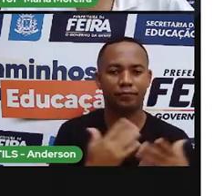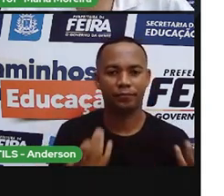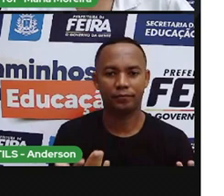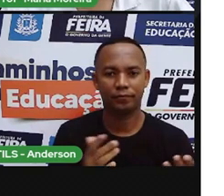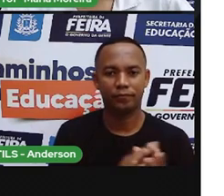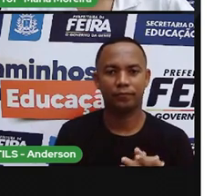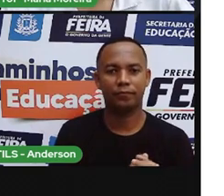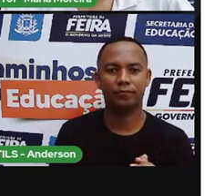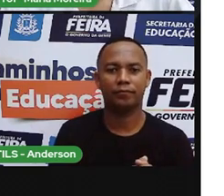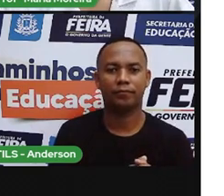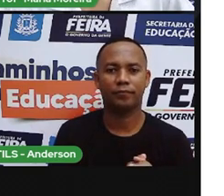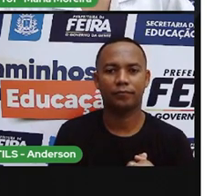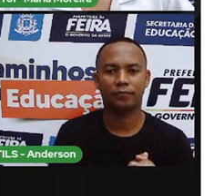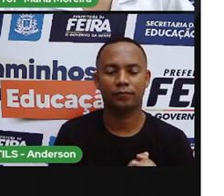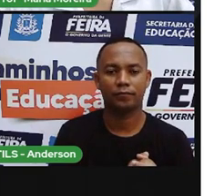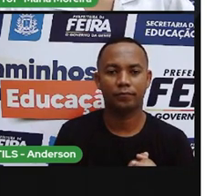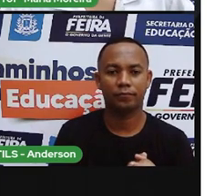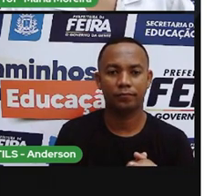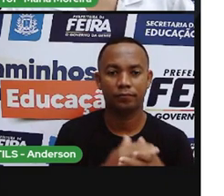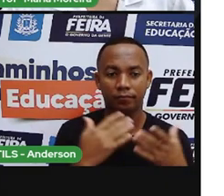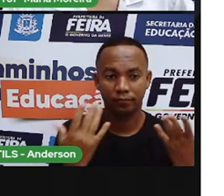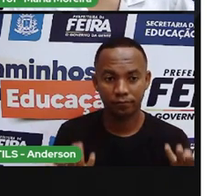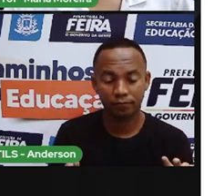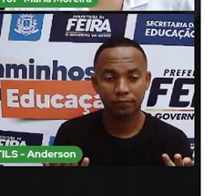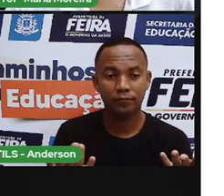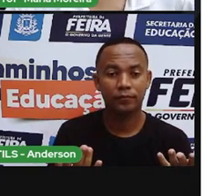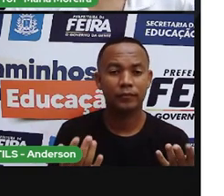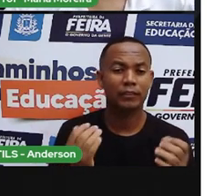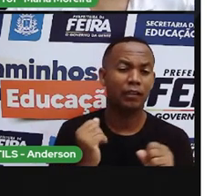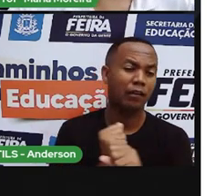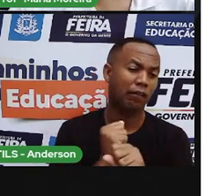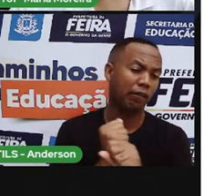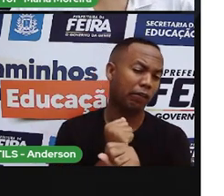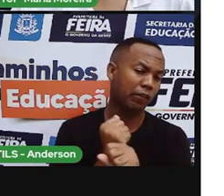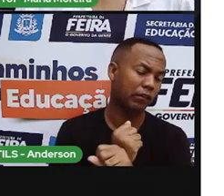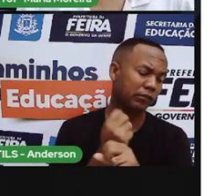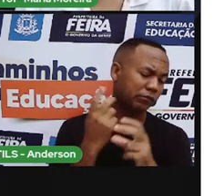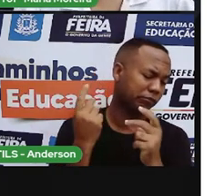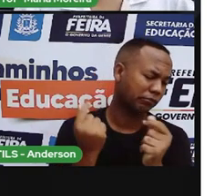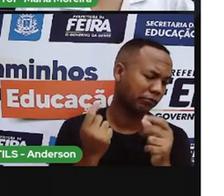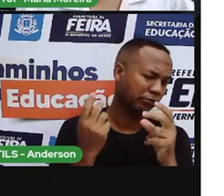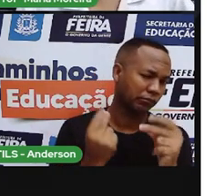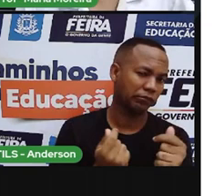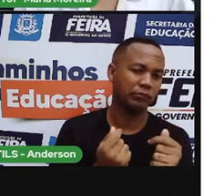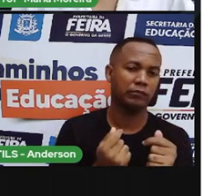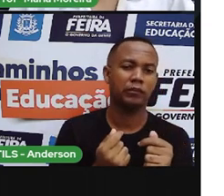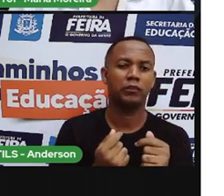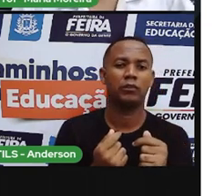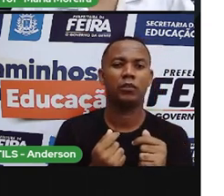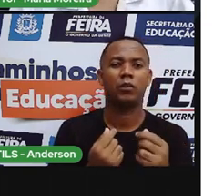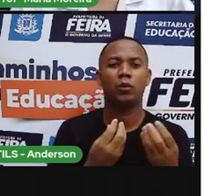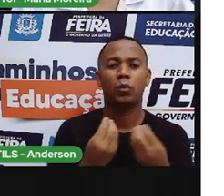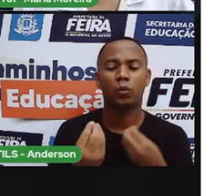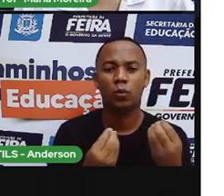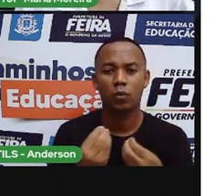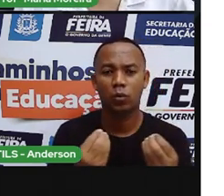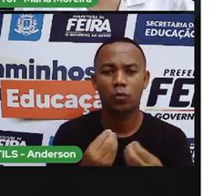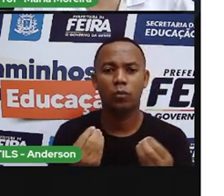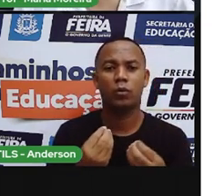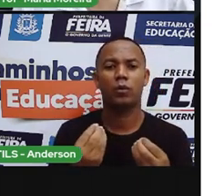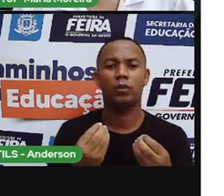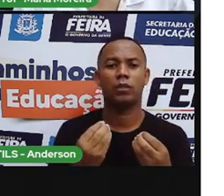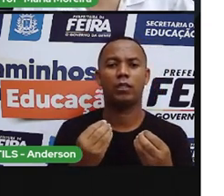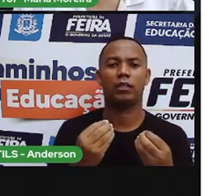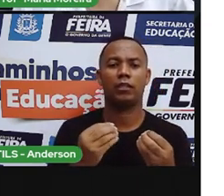lá. Bom, durante muitos anos, a forma da Terra foi motivo de debates,